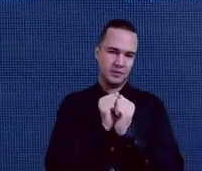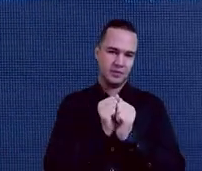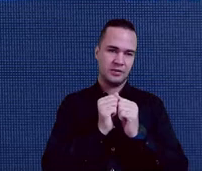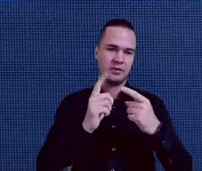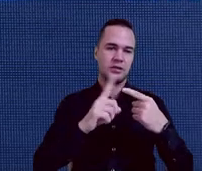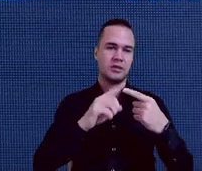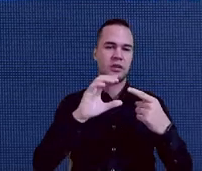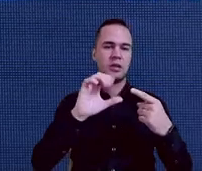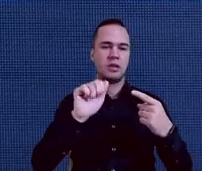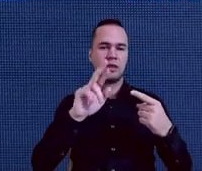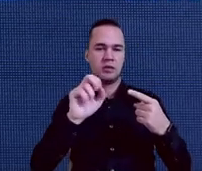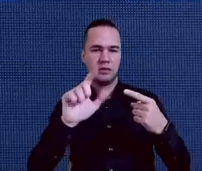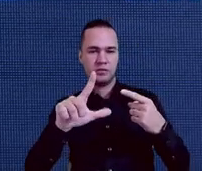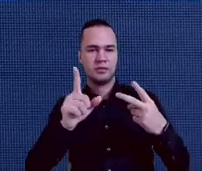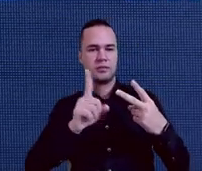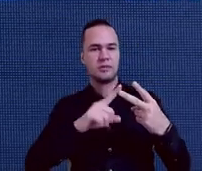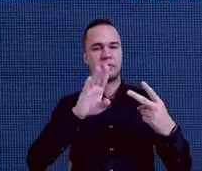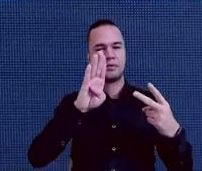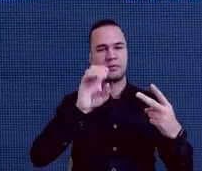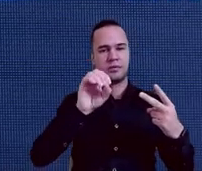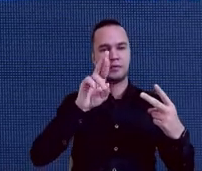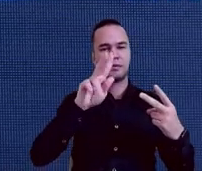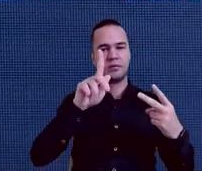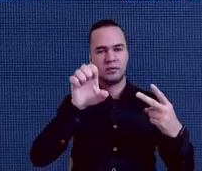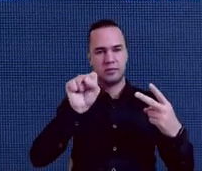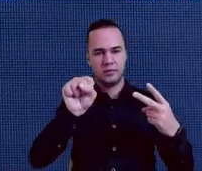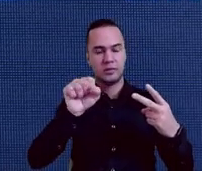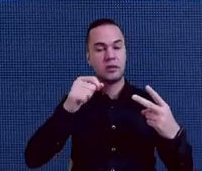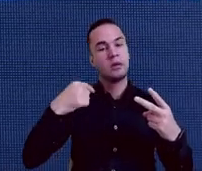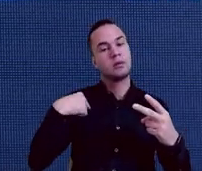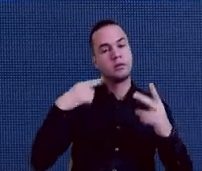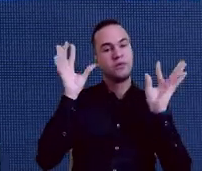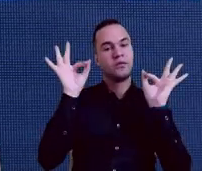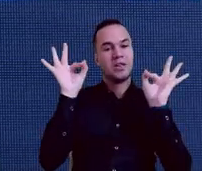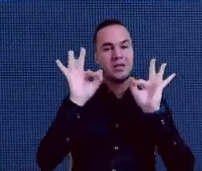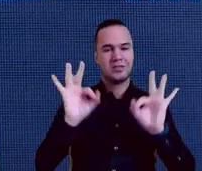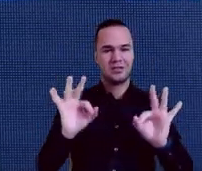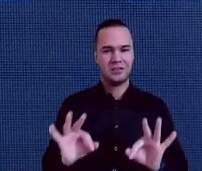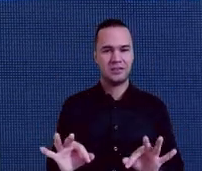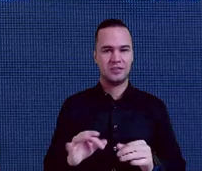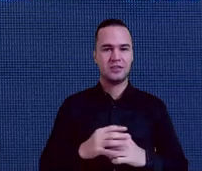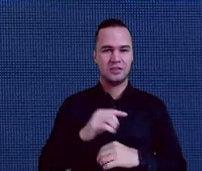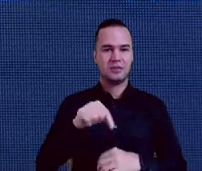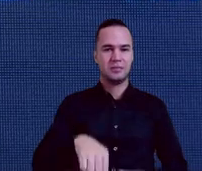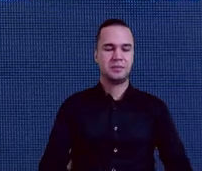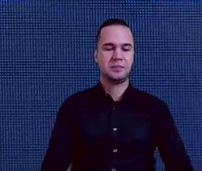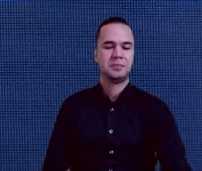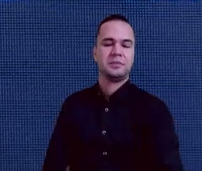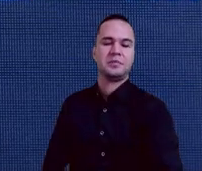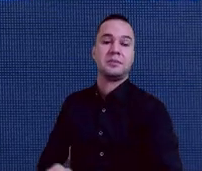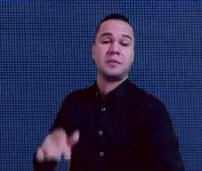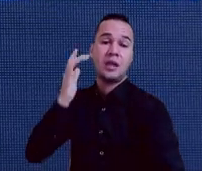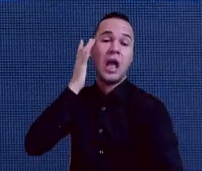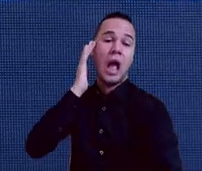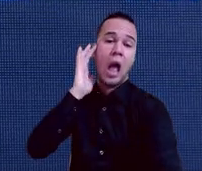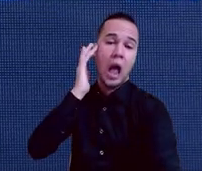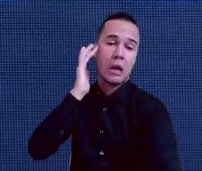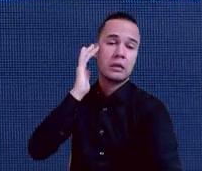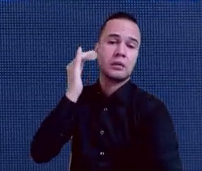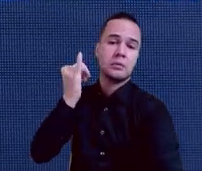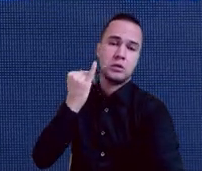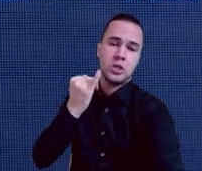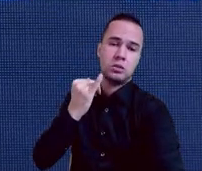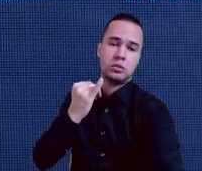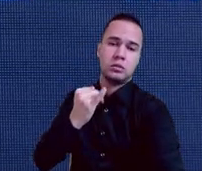Borges e muito feliz de estar participando do Senhor conference eu acho que é importante a gente